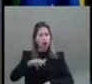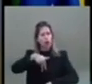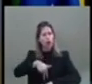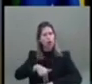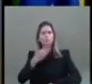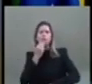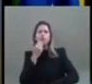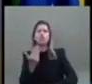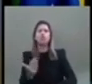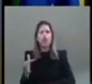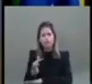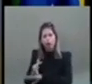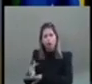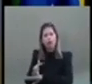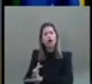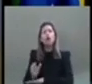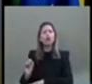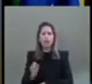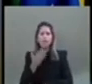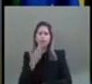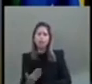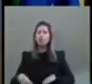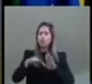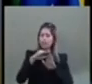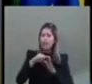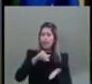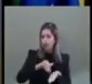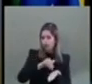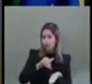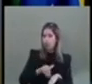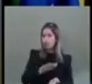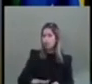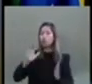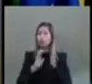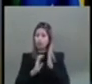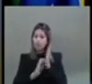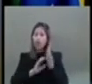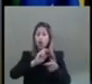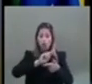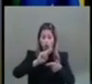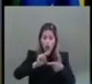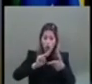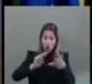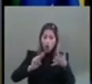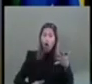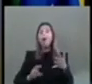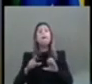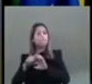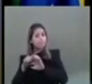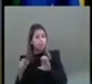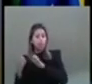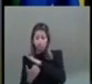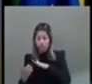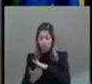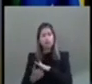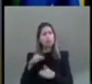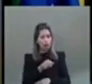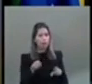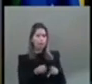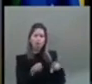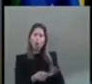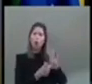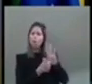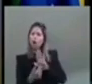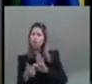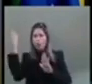esse pedido formalizado por requerimento protocolado na secretaria do Senado com os respectivos nomes dos empre agredidos pelo abuso e com indicação